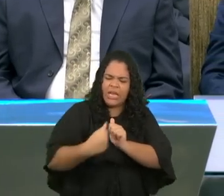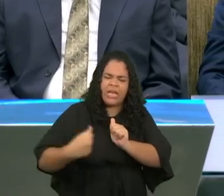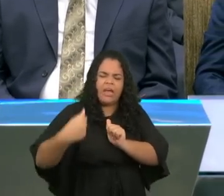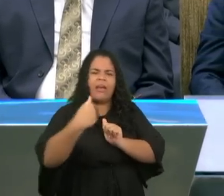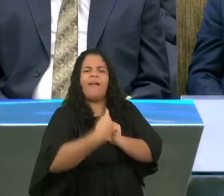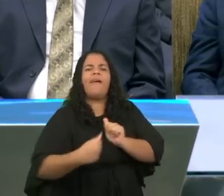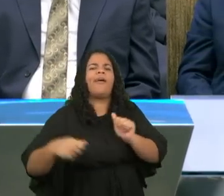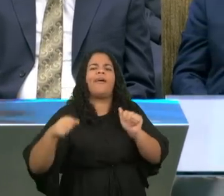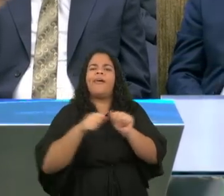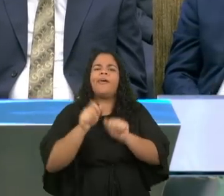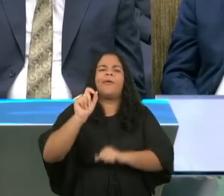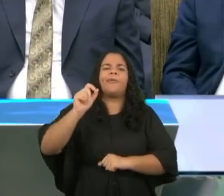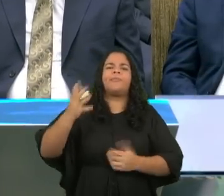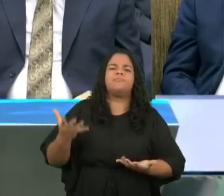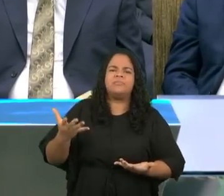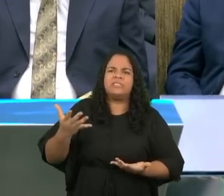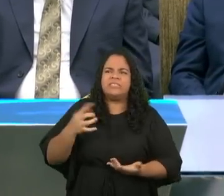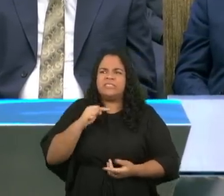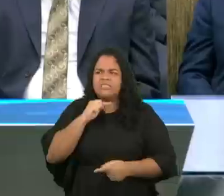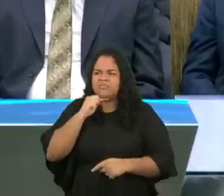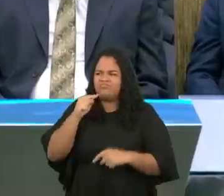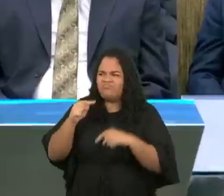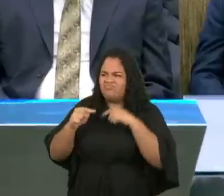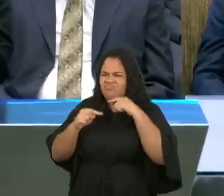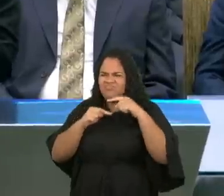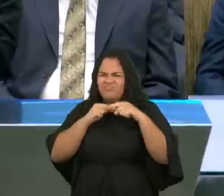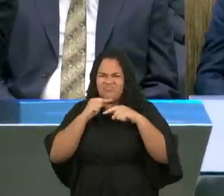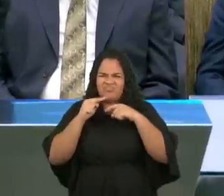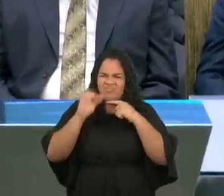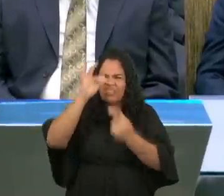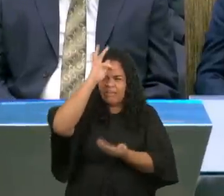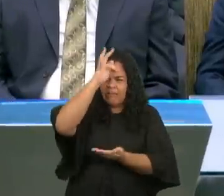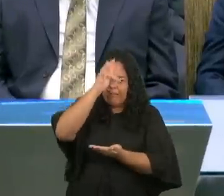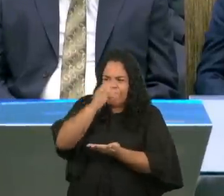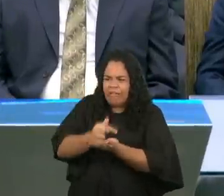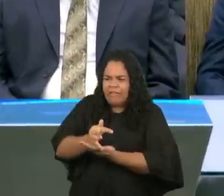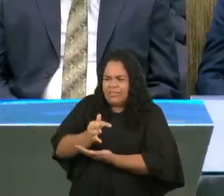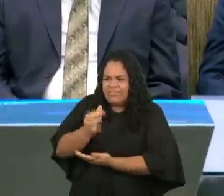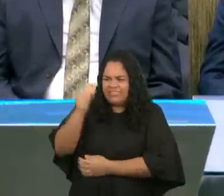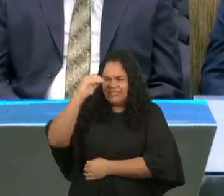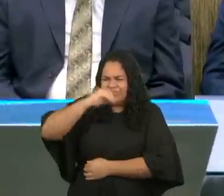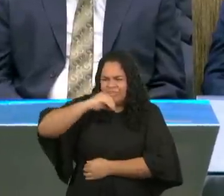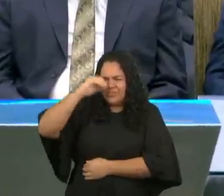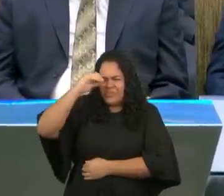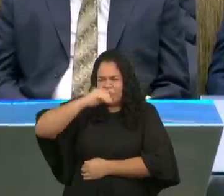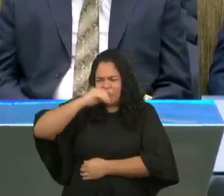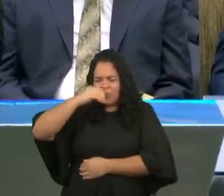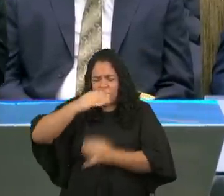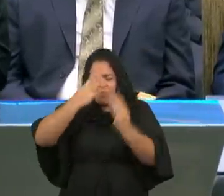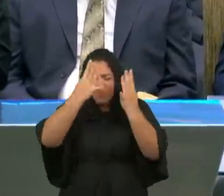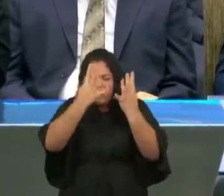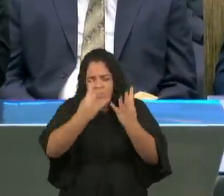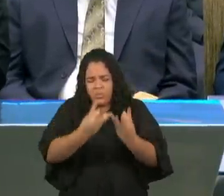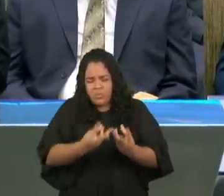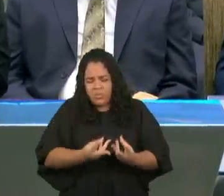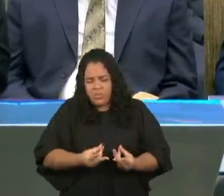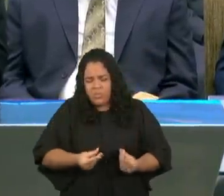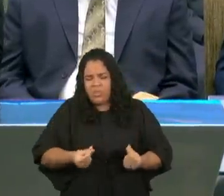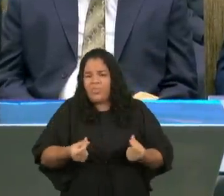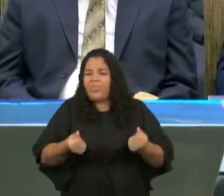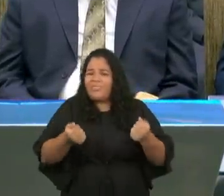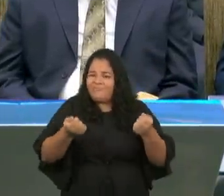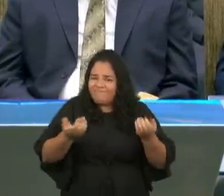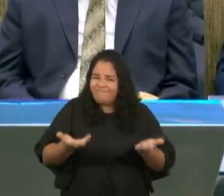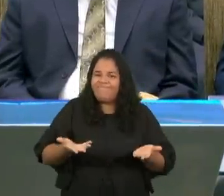relação ao mundo lá fora, para que nós deixemos de crer naquilo que